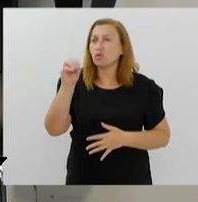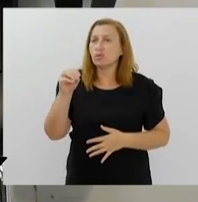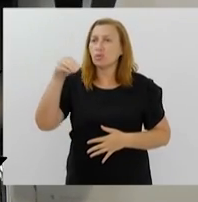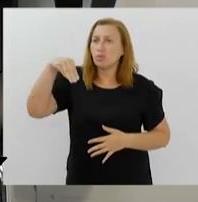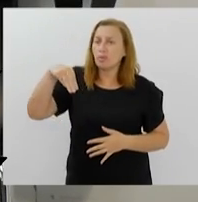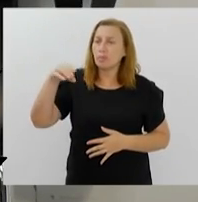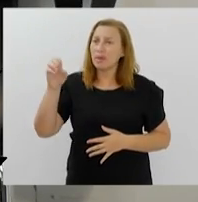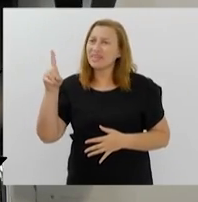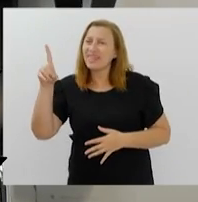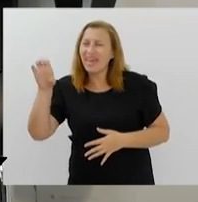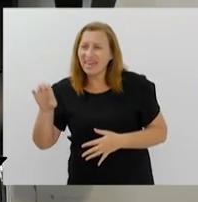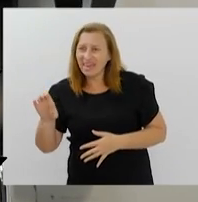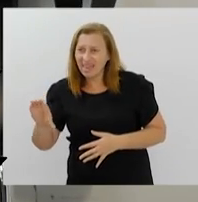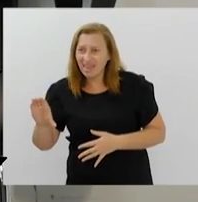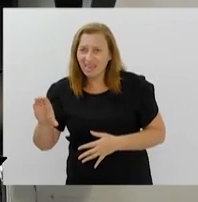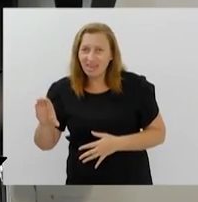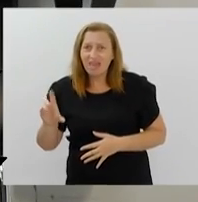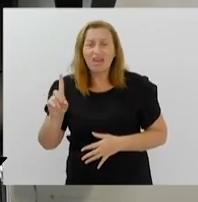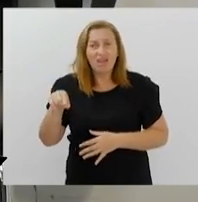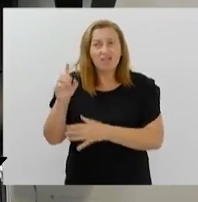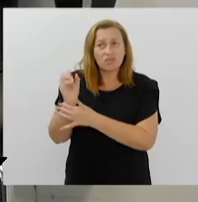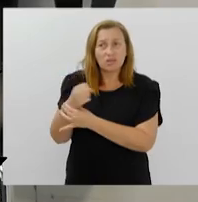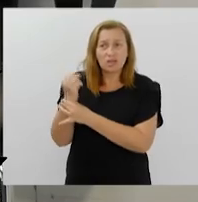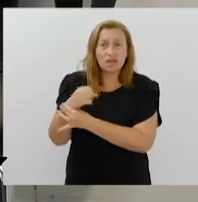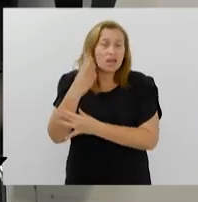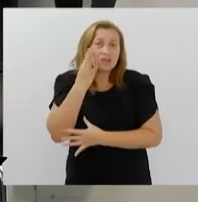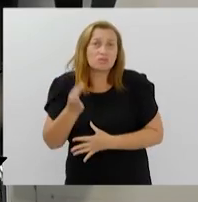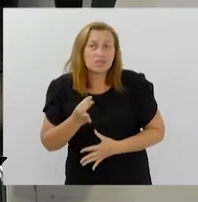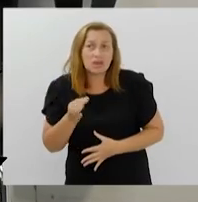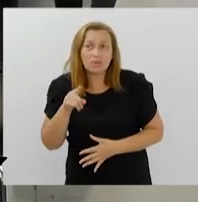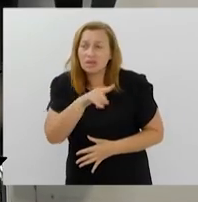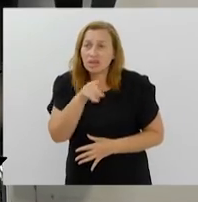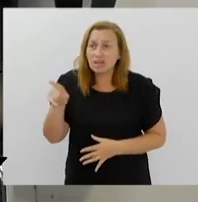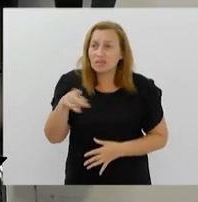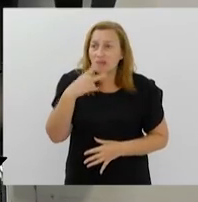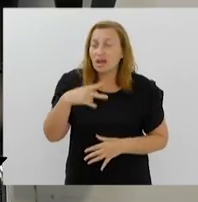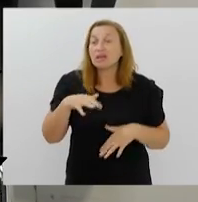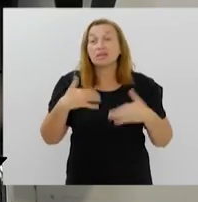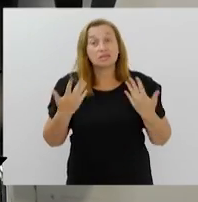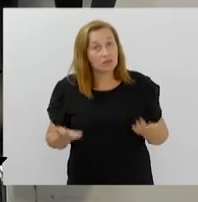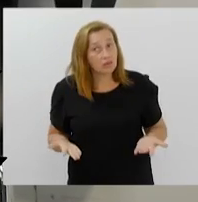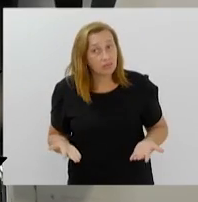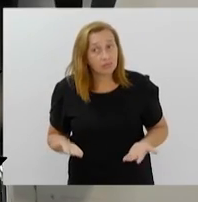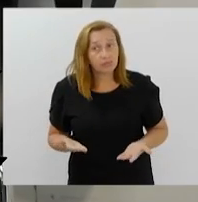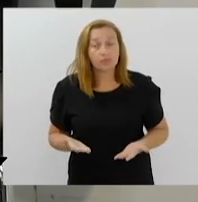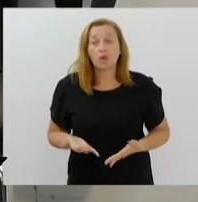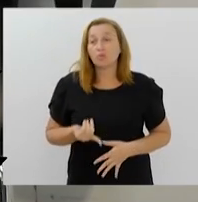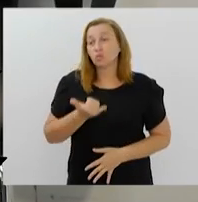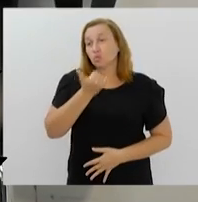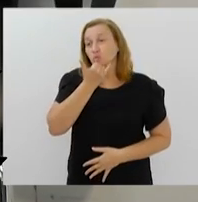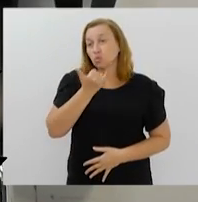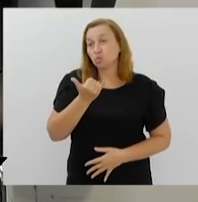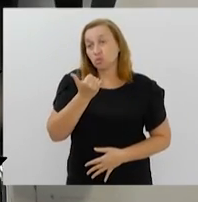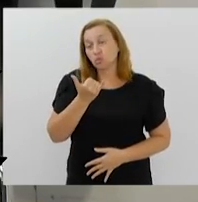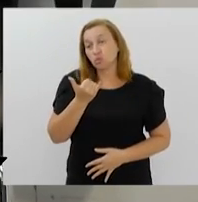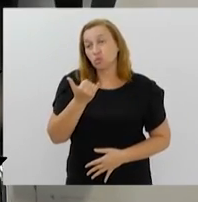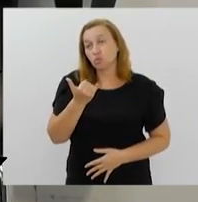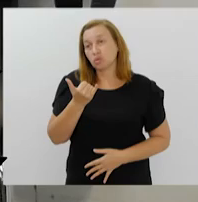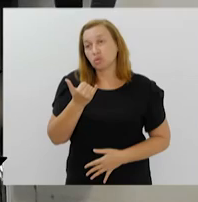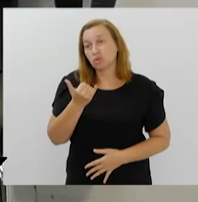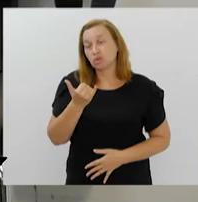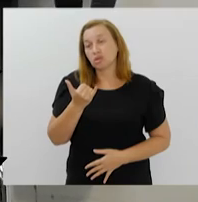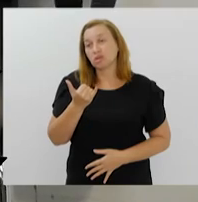fono medec é fisioterapia então eles não sabem nem o que eles falam então assim e me desculpa eles estão pegando as nossas